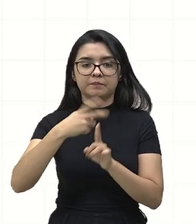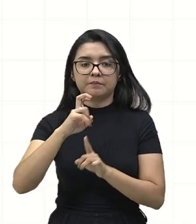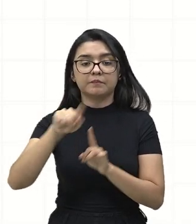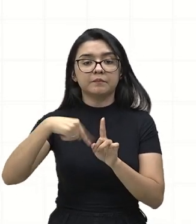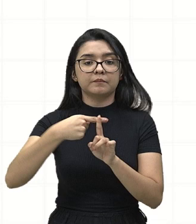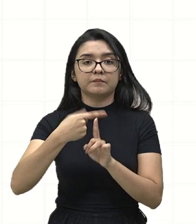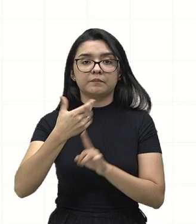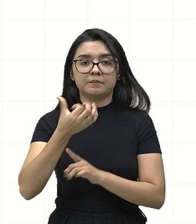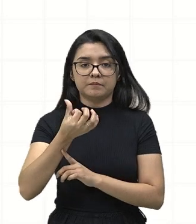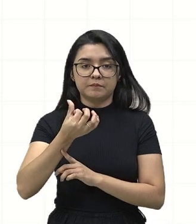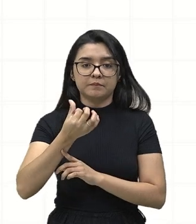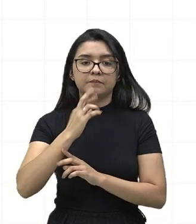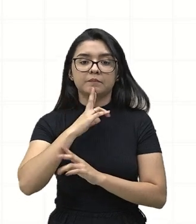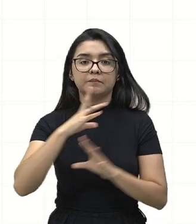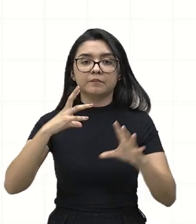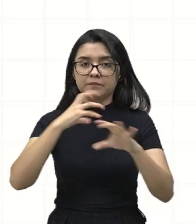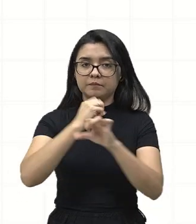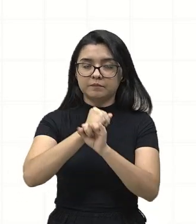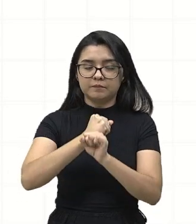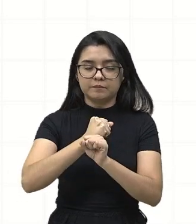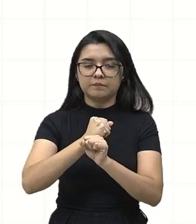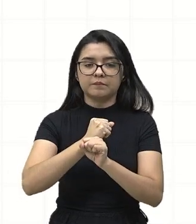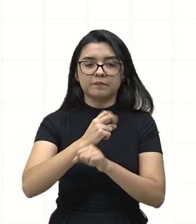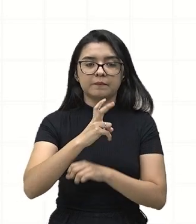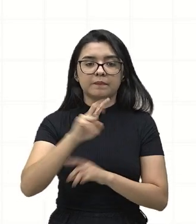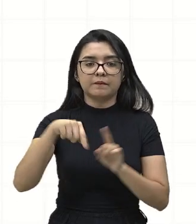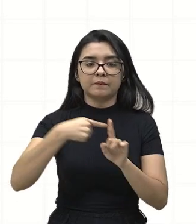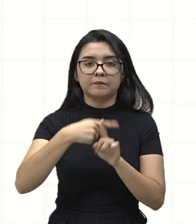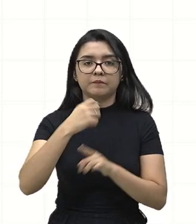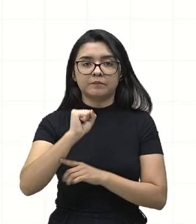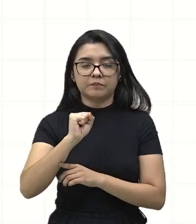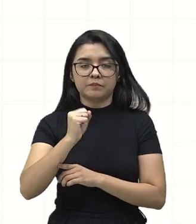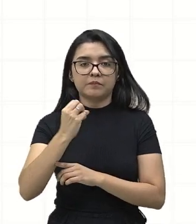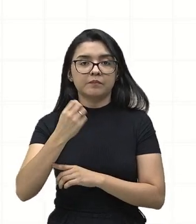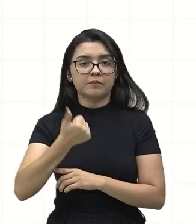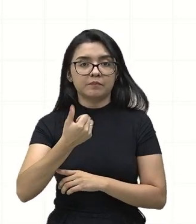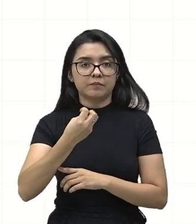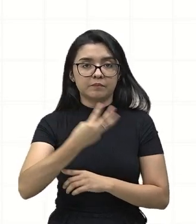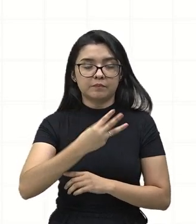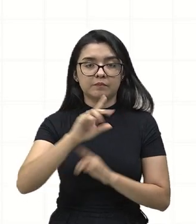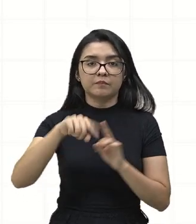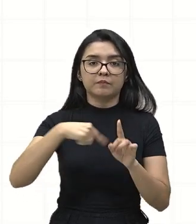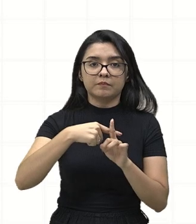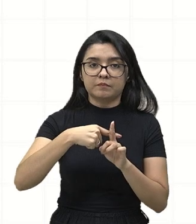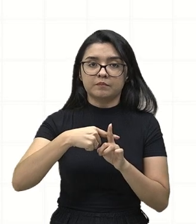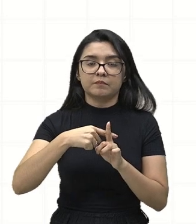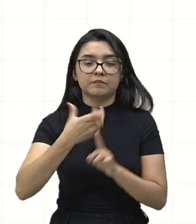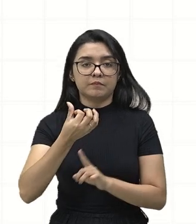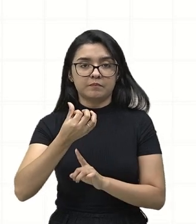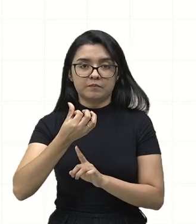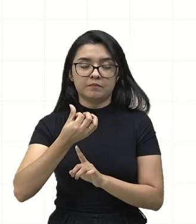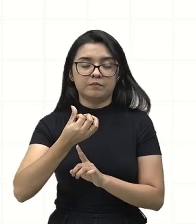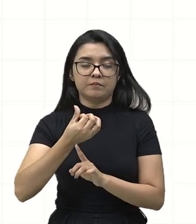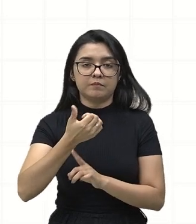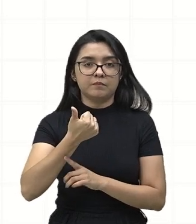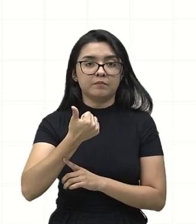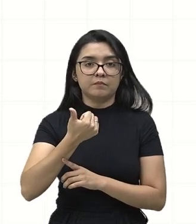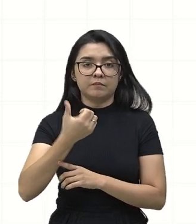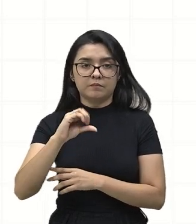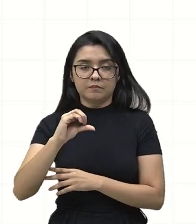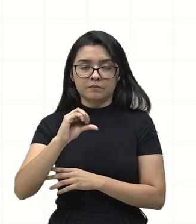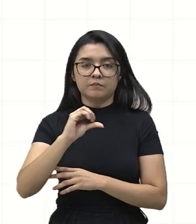mais 5 mais 6. 5 mais 8, 13. 13 mais 6,